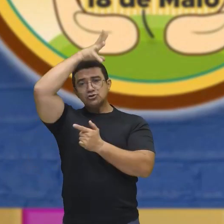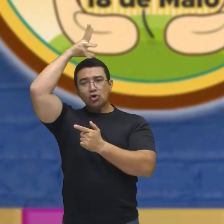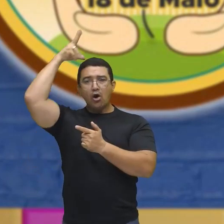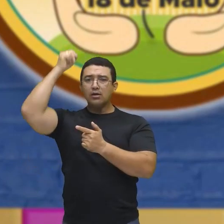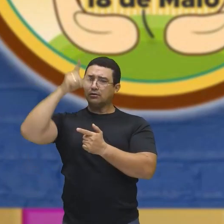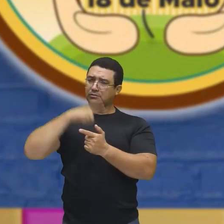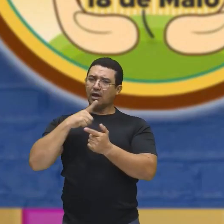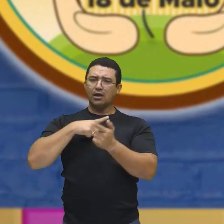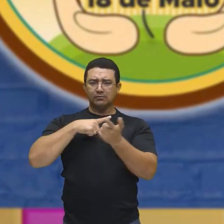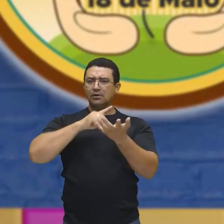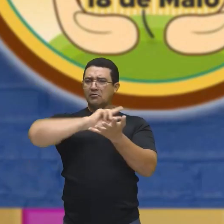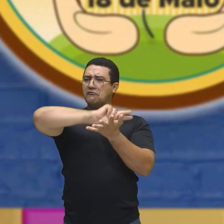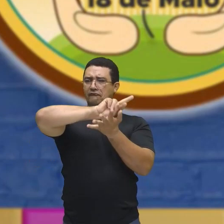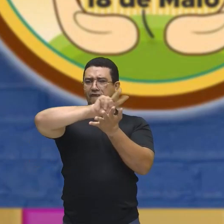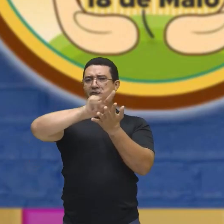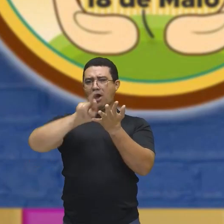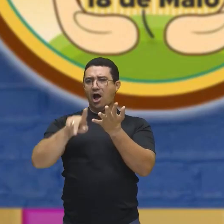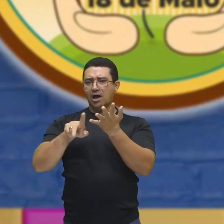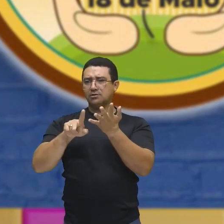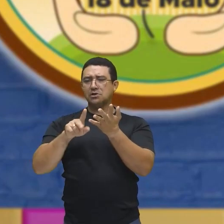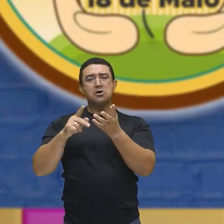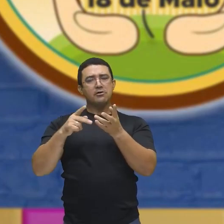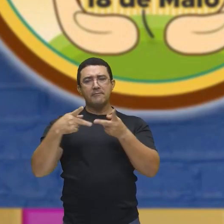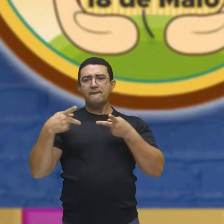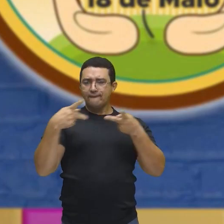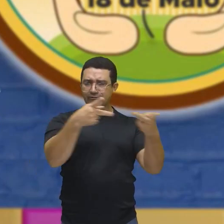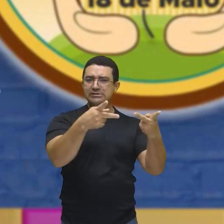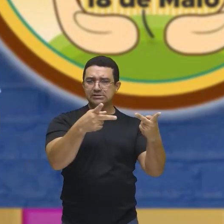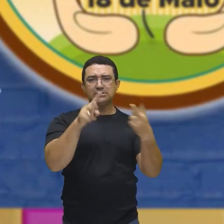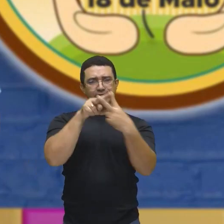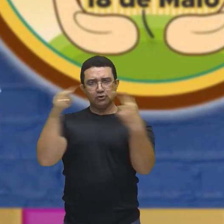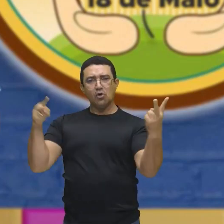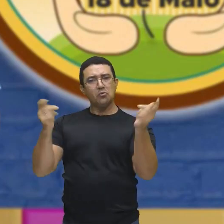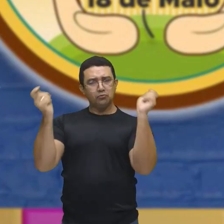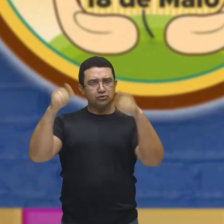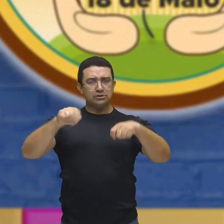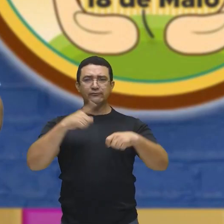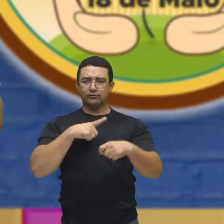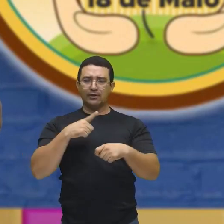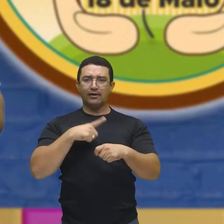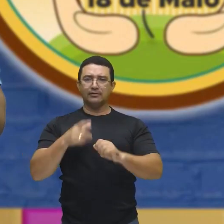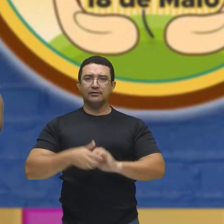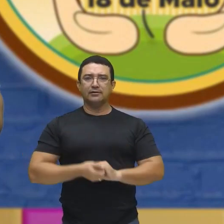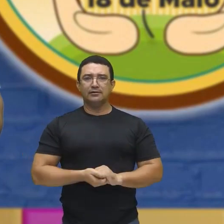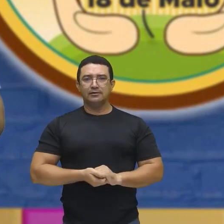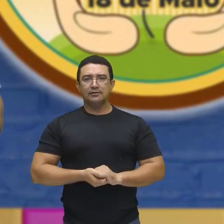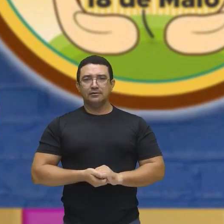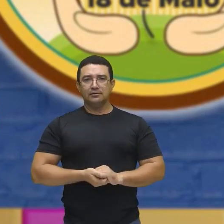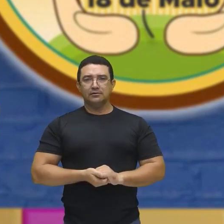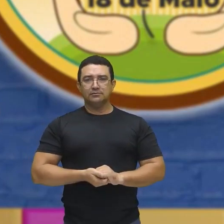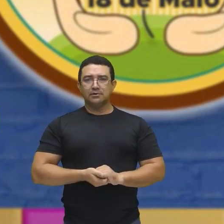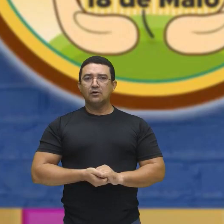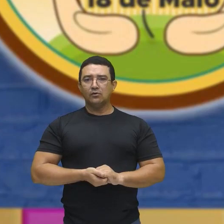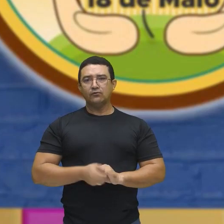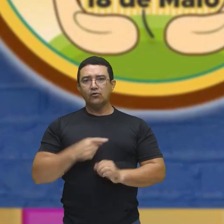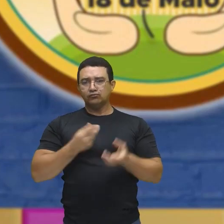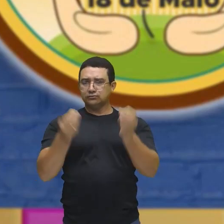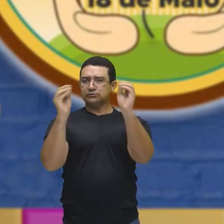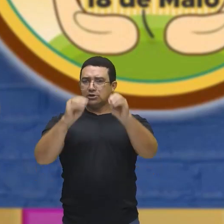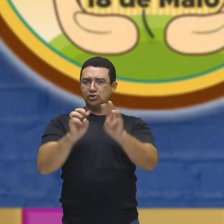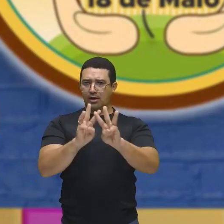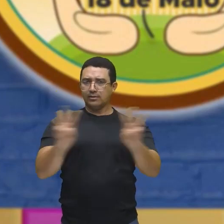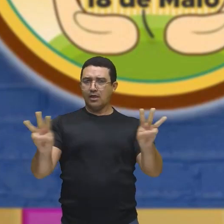visitas virtuais, já que nós não estamos podendo sair muito, né? Então, visitem, nós vamos deixar o endereço para vocês